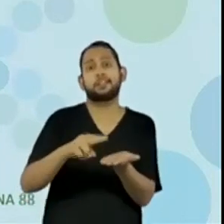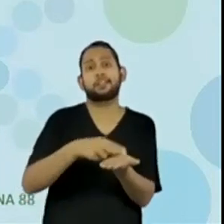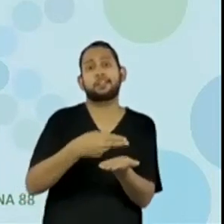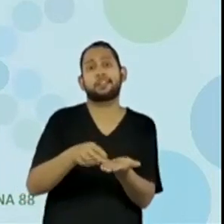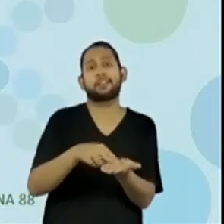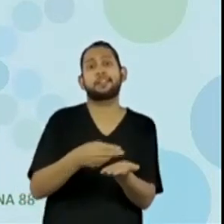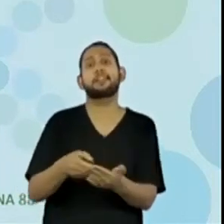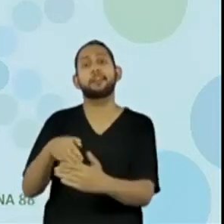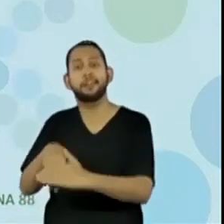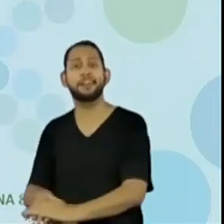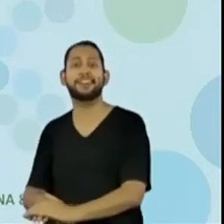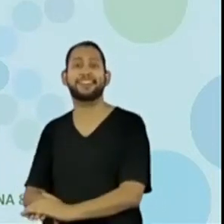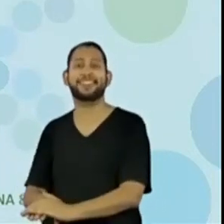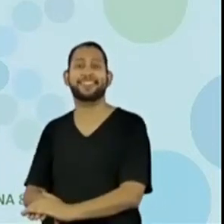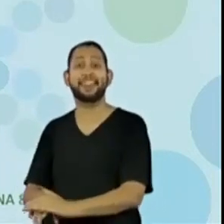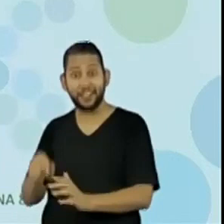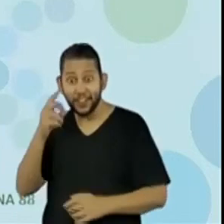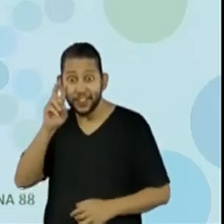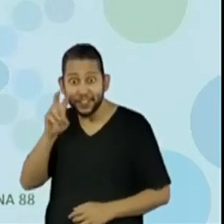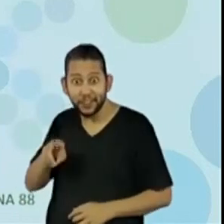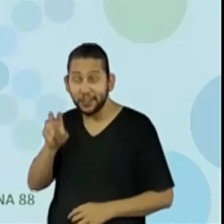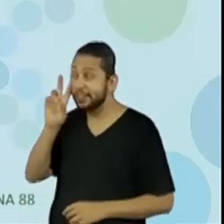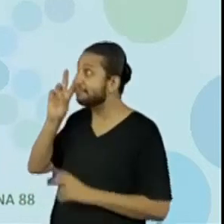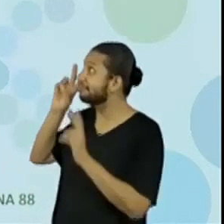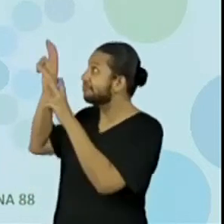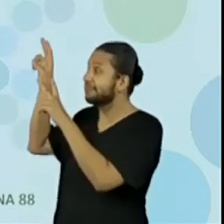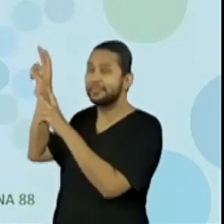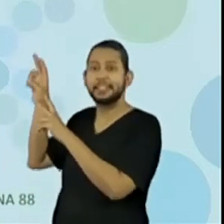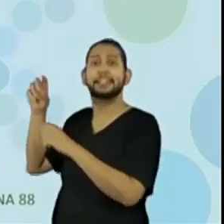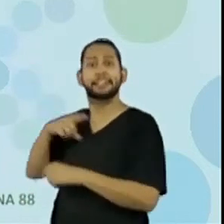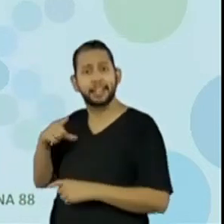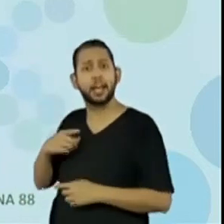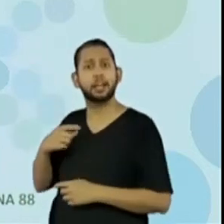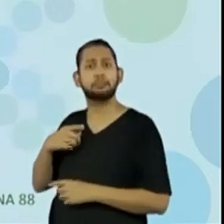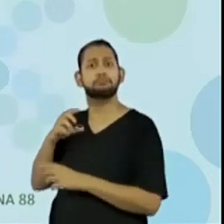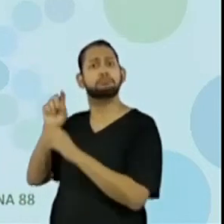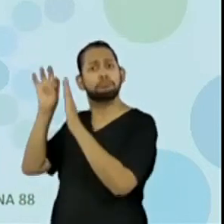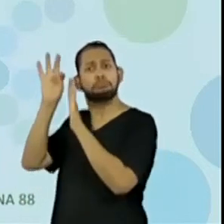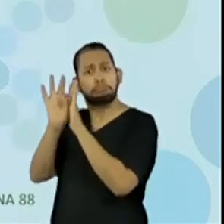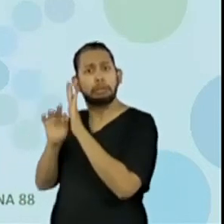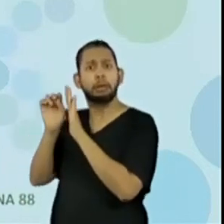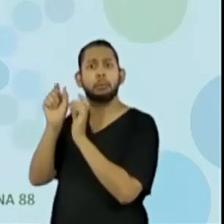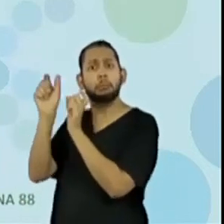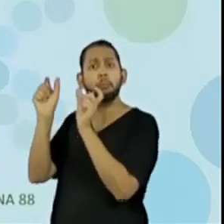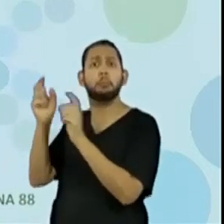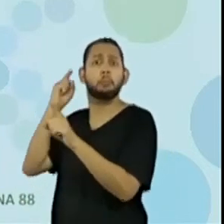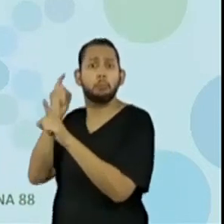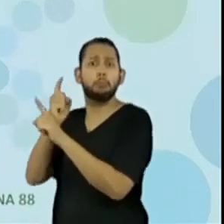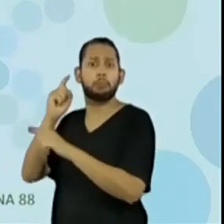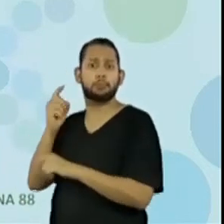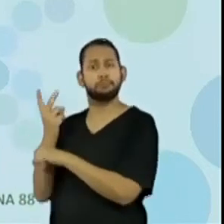no texto? São informações claras, eu só preciso localizá-las. E a última,